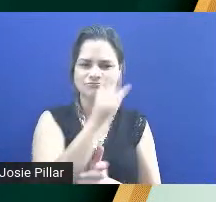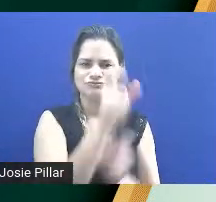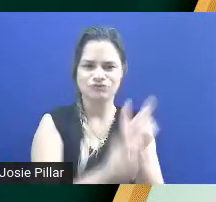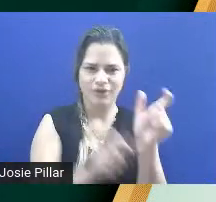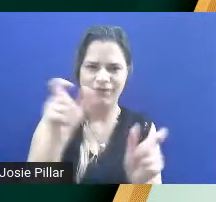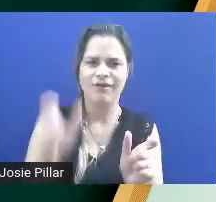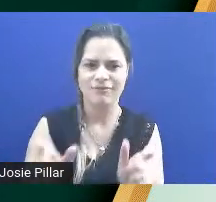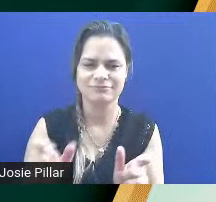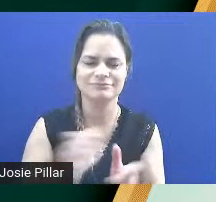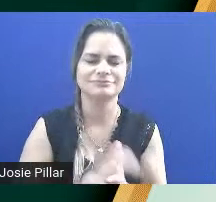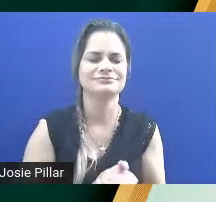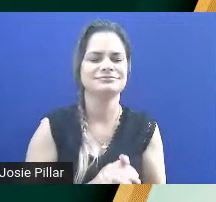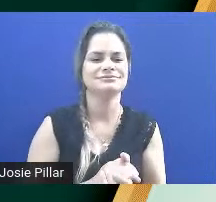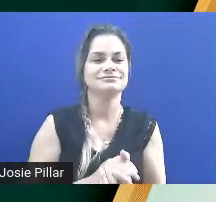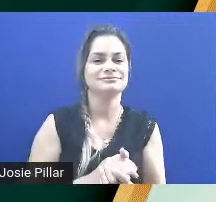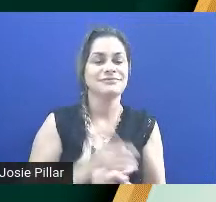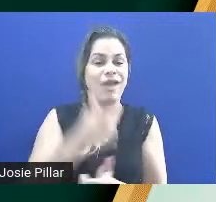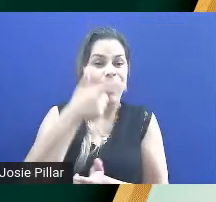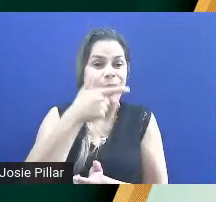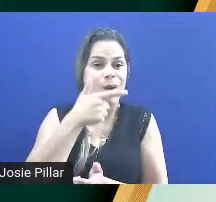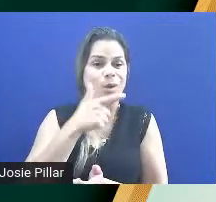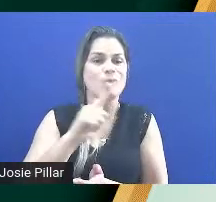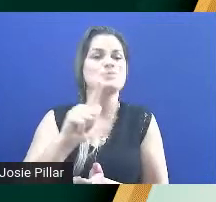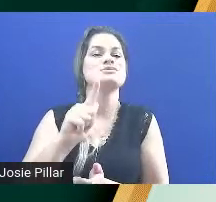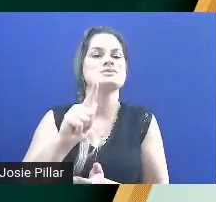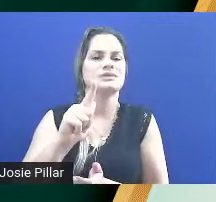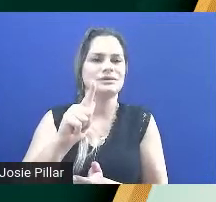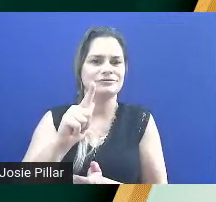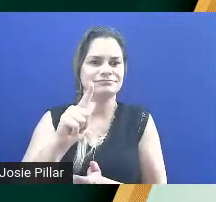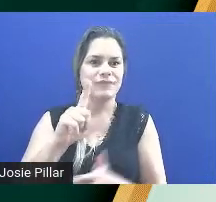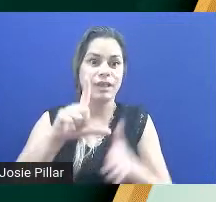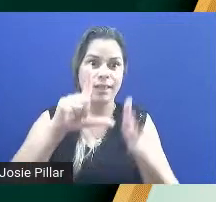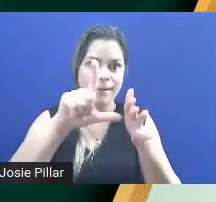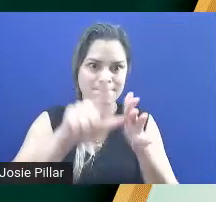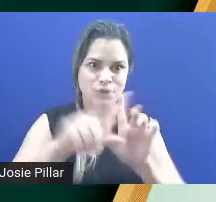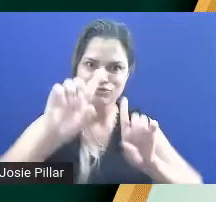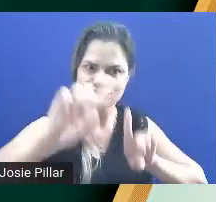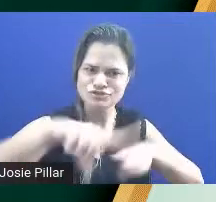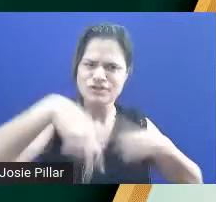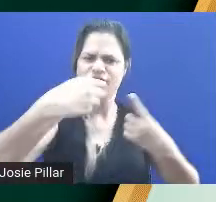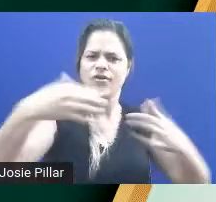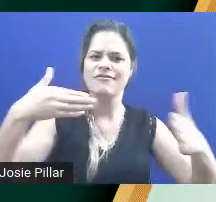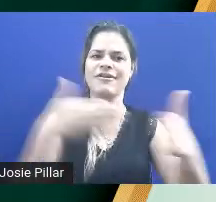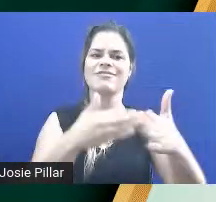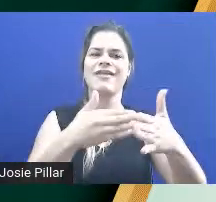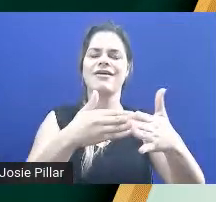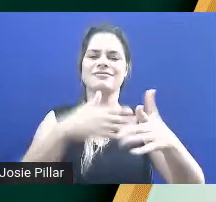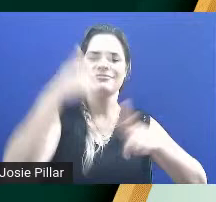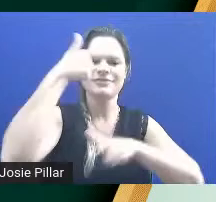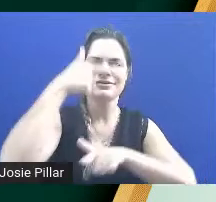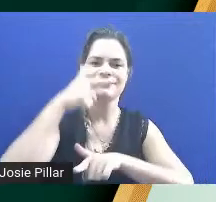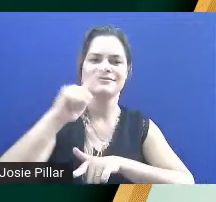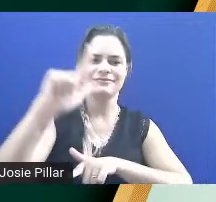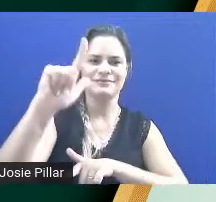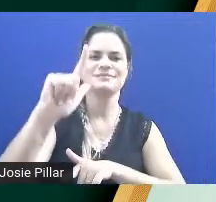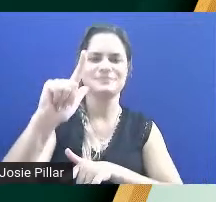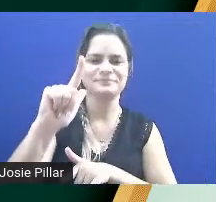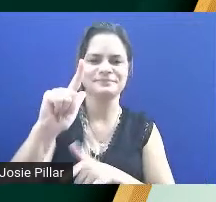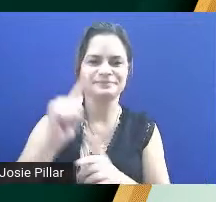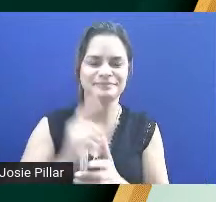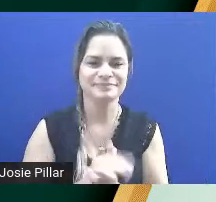consigam, então, após tantos desafios enfrentados, que mais uma etapa seja vem com